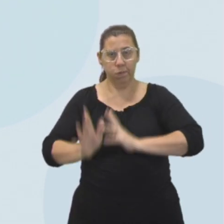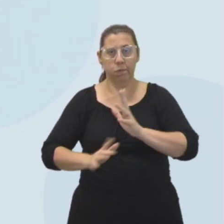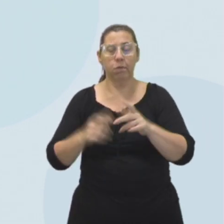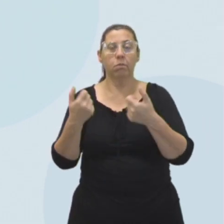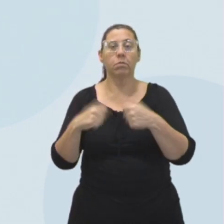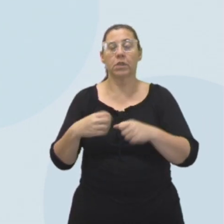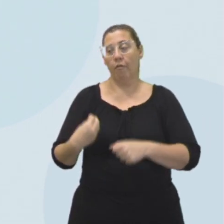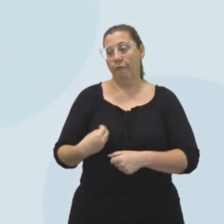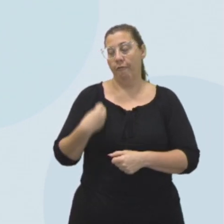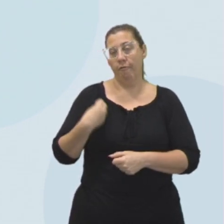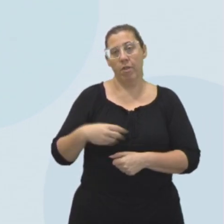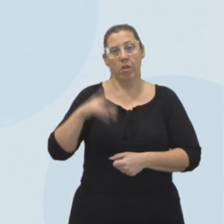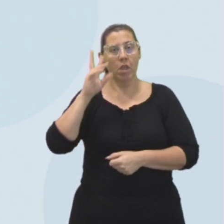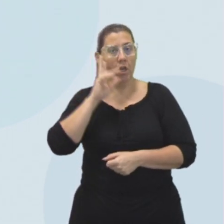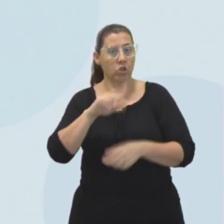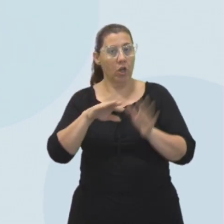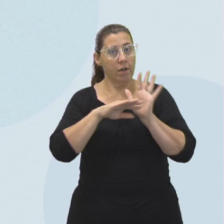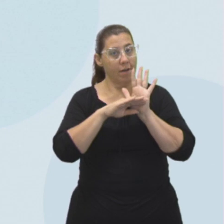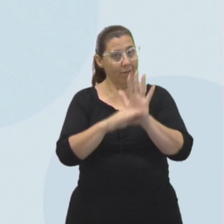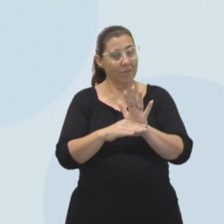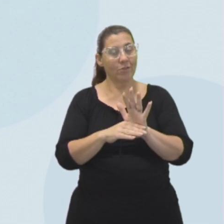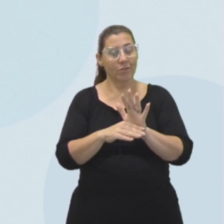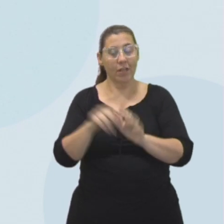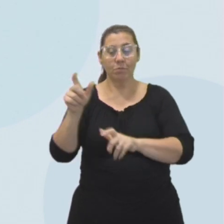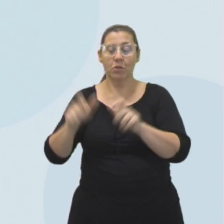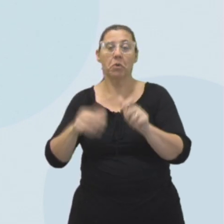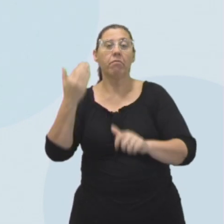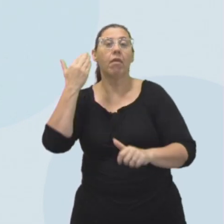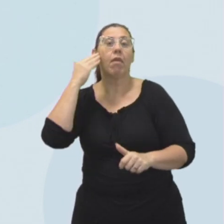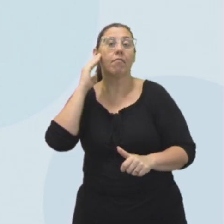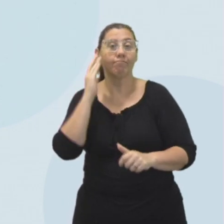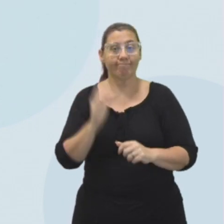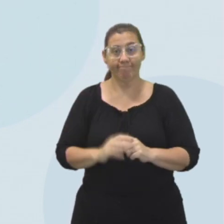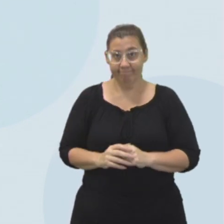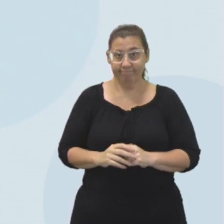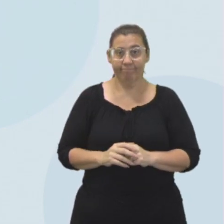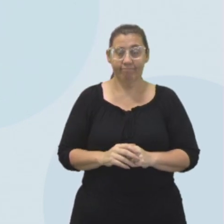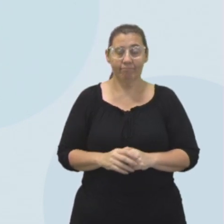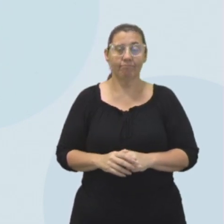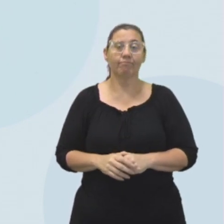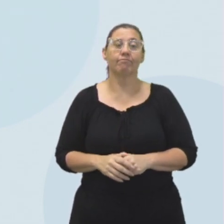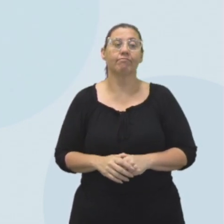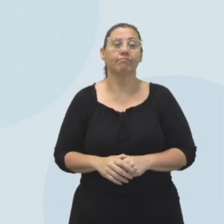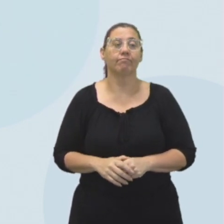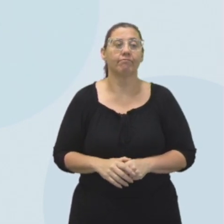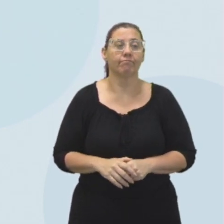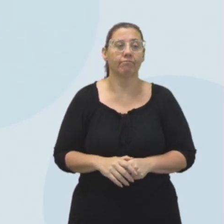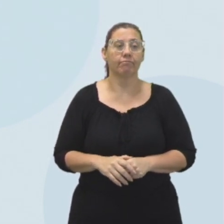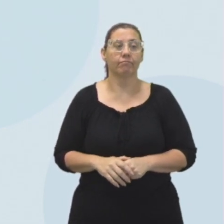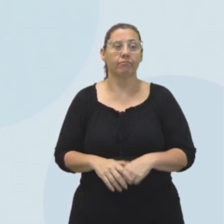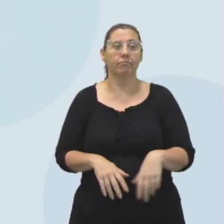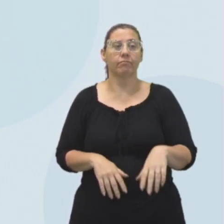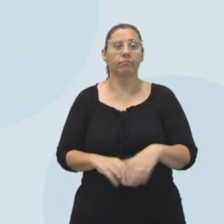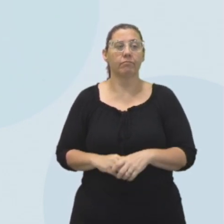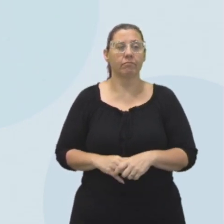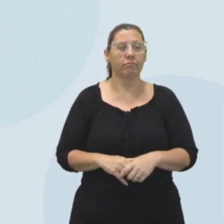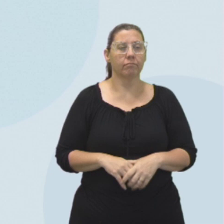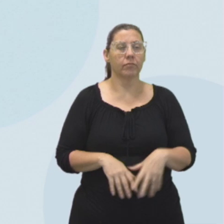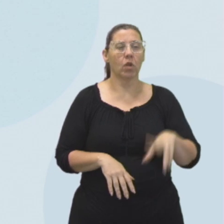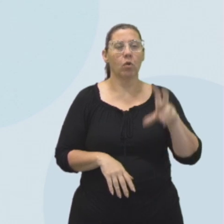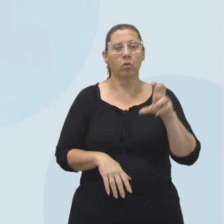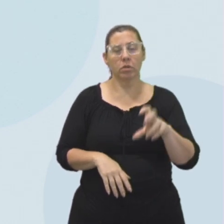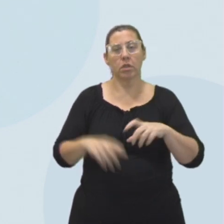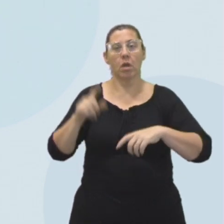vida à história e ajudar o público a compreender. O 5 é o fundo musical, né, que os efeitos sonoros que nós